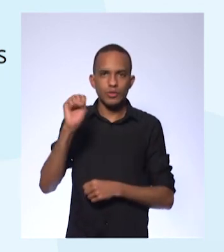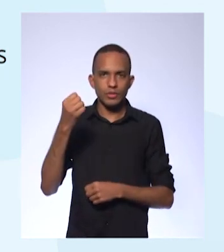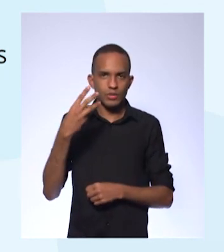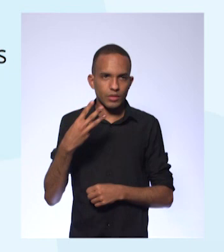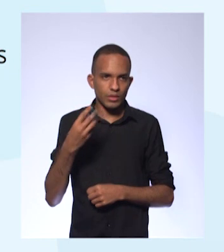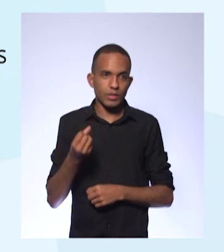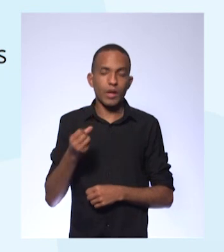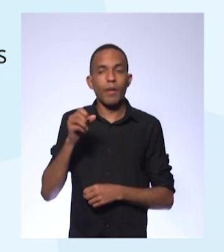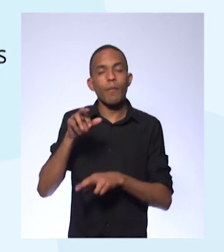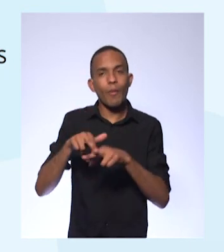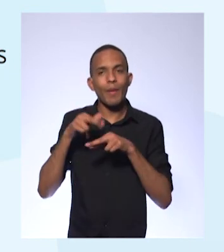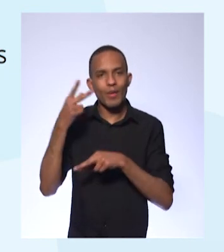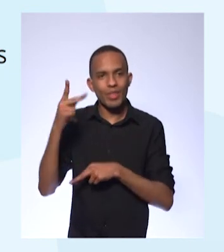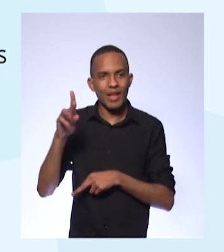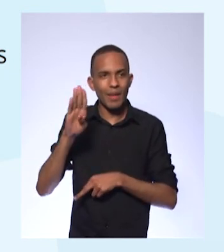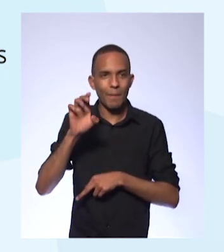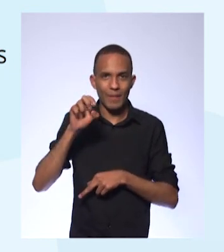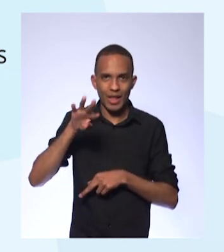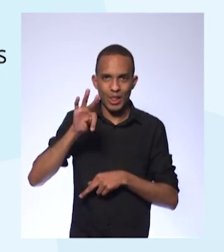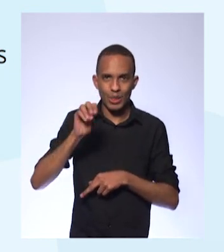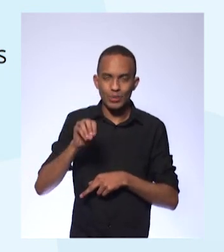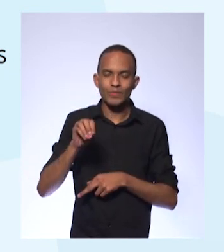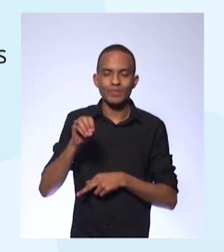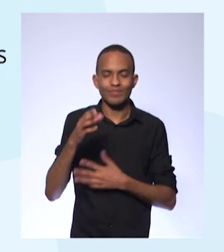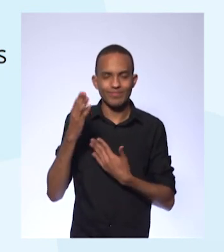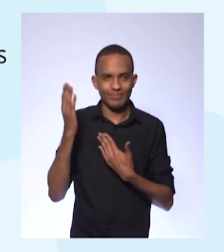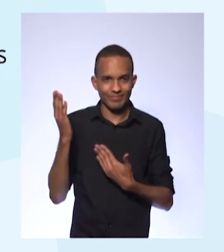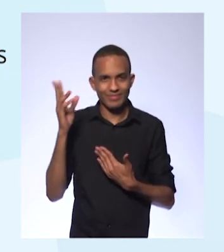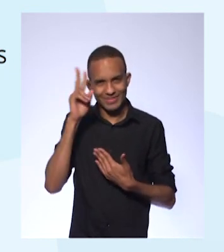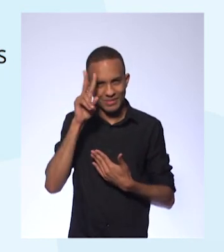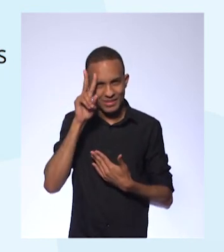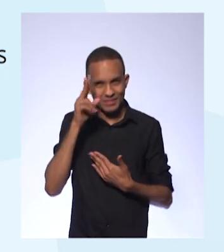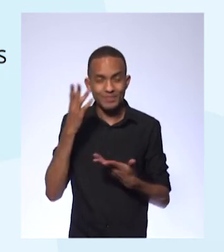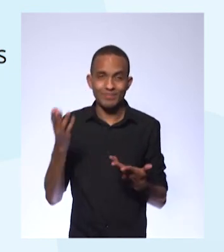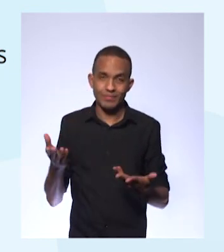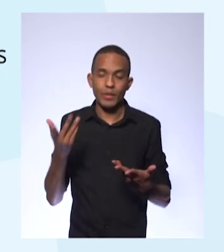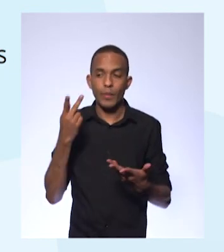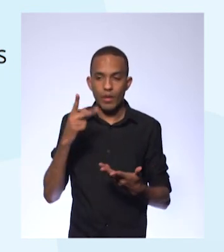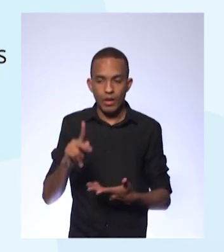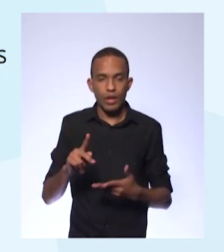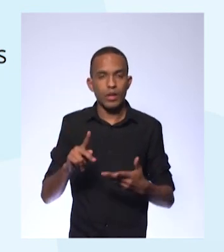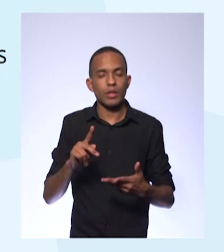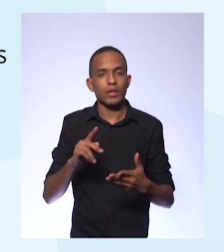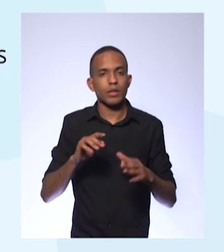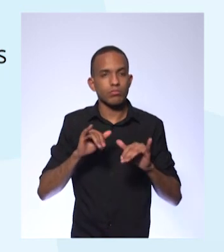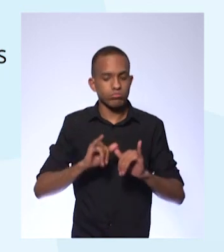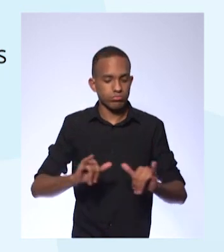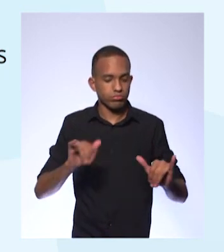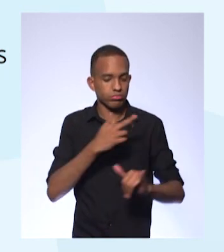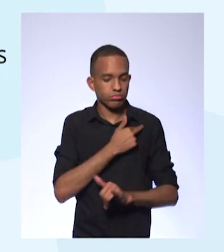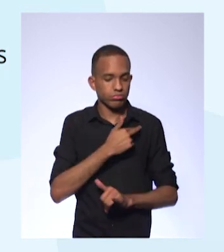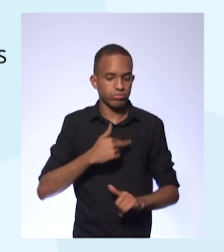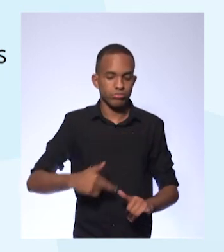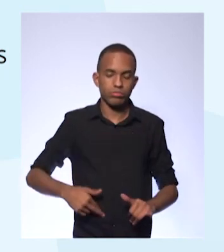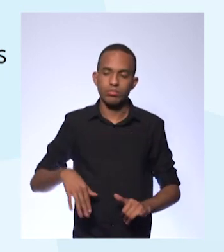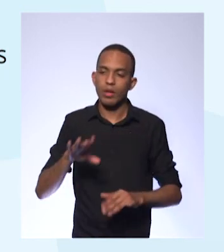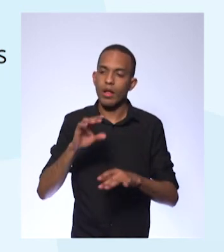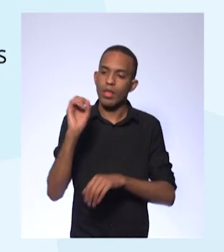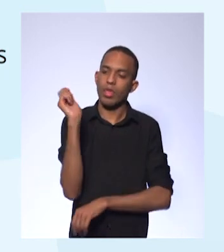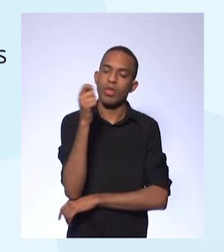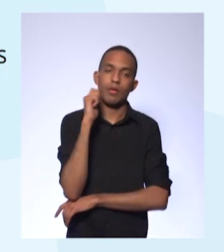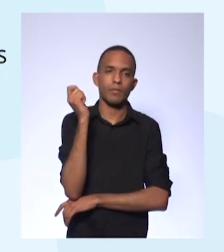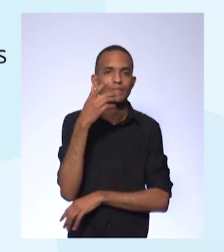de Bento Gonçalves. Você se lembra do Bento Gonçalves? Então, pessoal, ele vai proclamar uma república rio-grandense. Então, nesse momento,